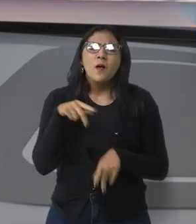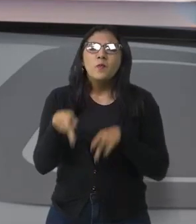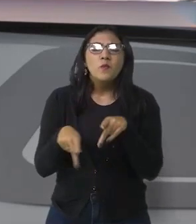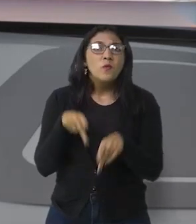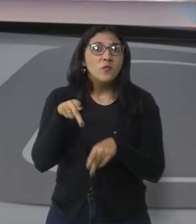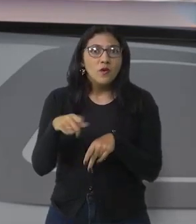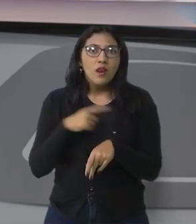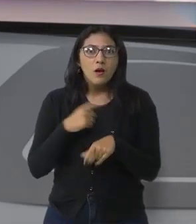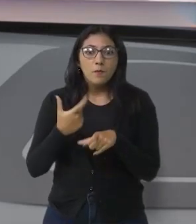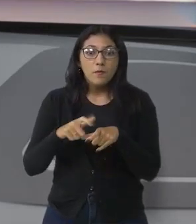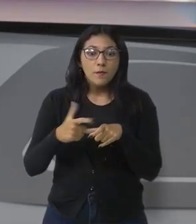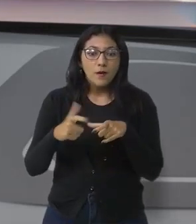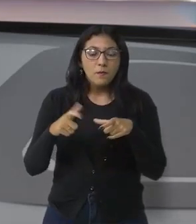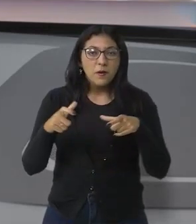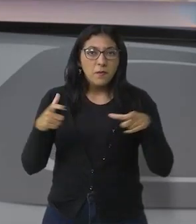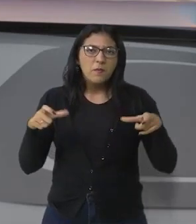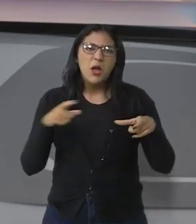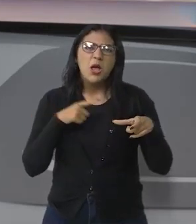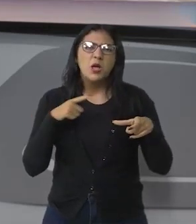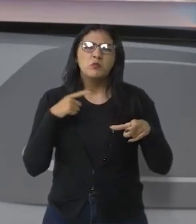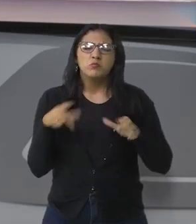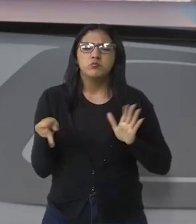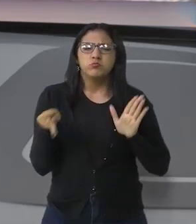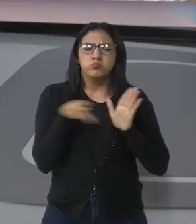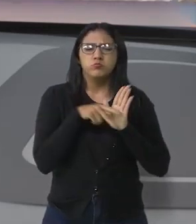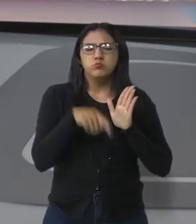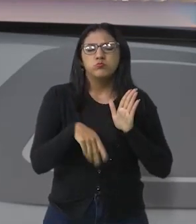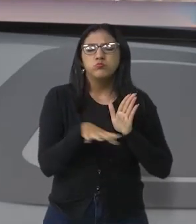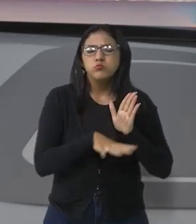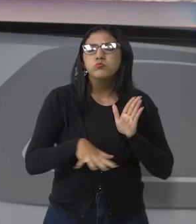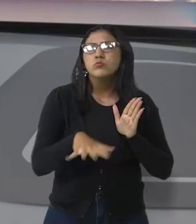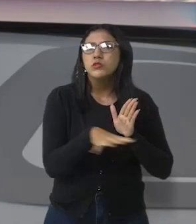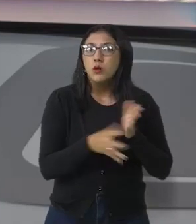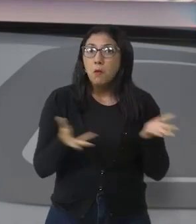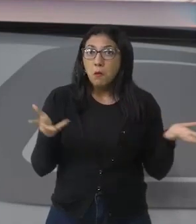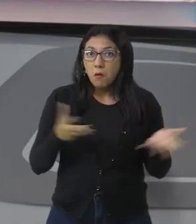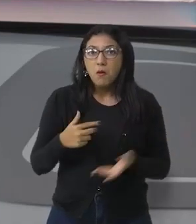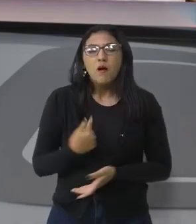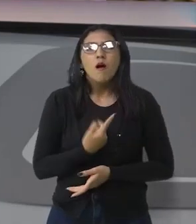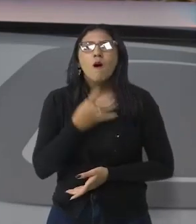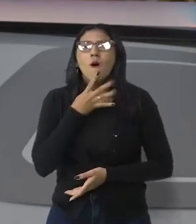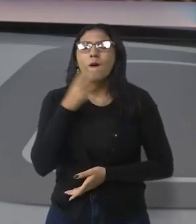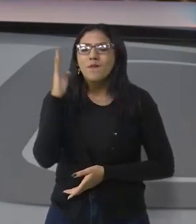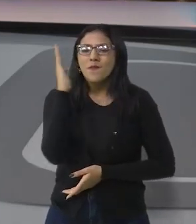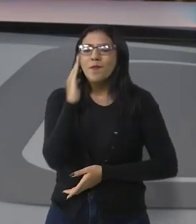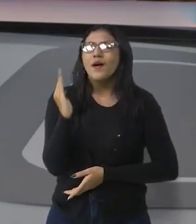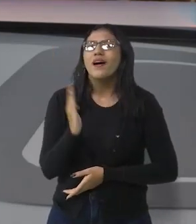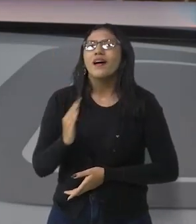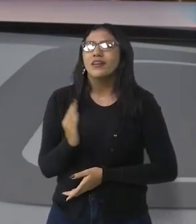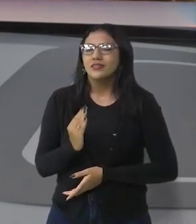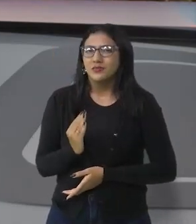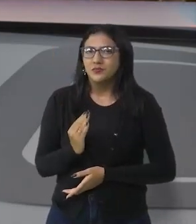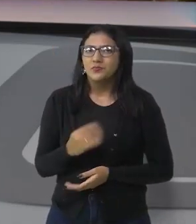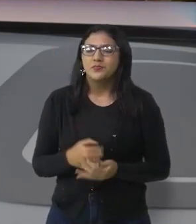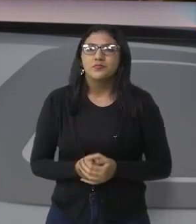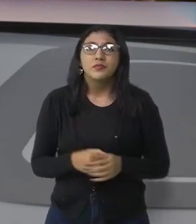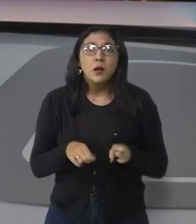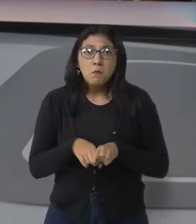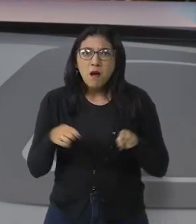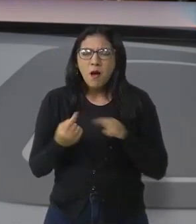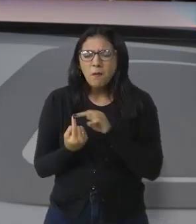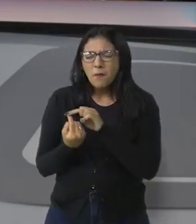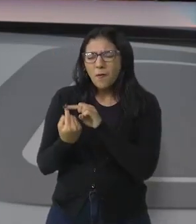que dominava, que tinha posse desse nosso território inteiro, que hoje é o Brasil. No entanto, com a chegada do